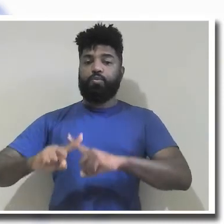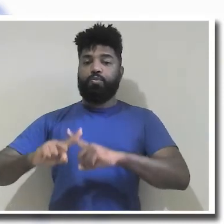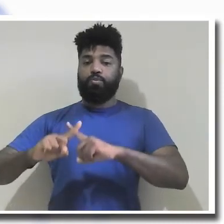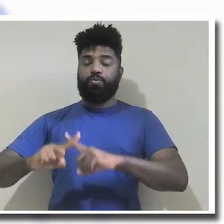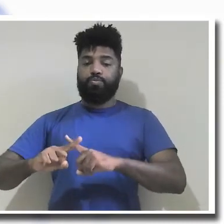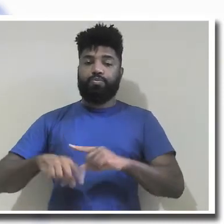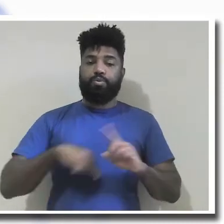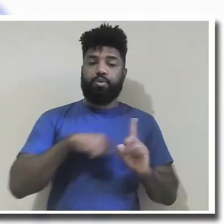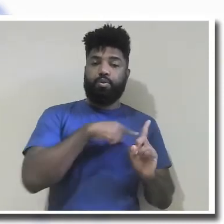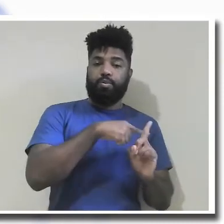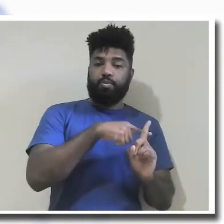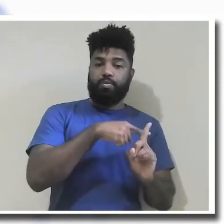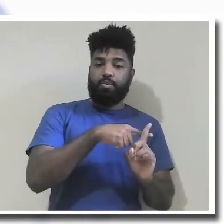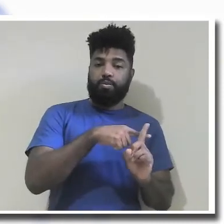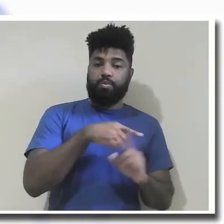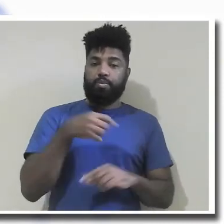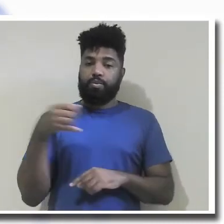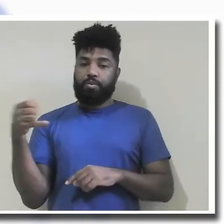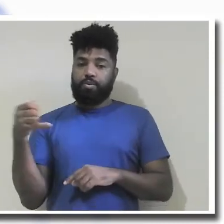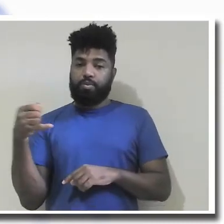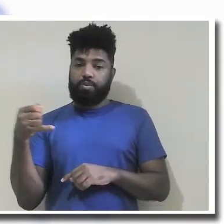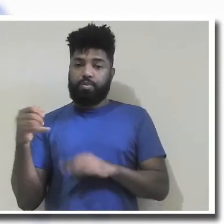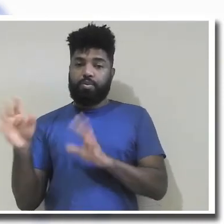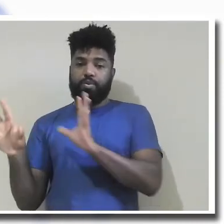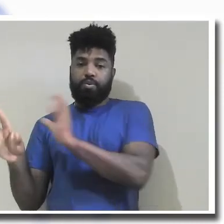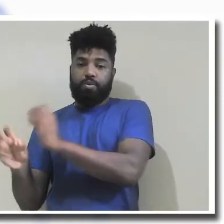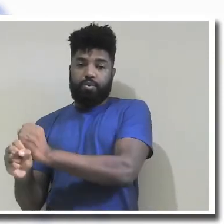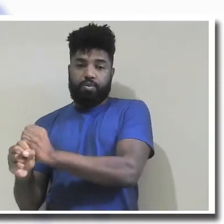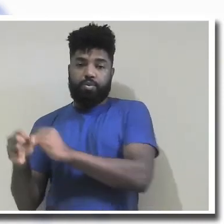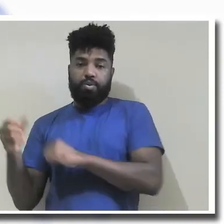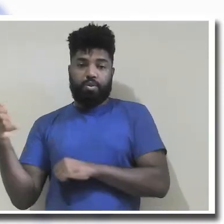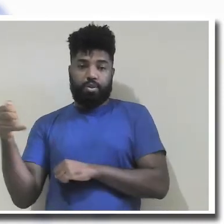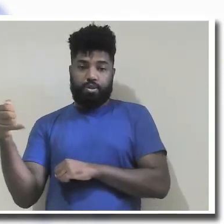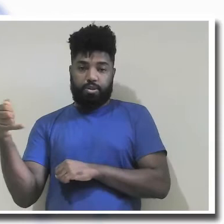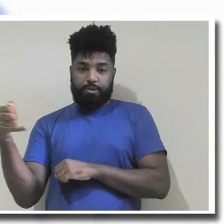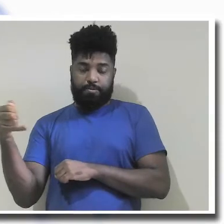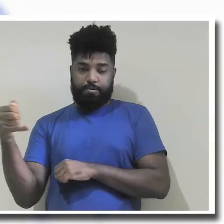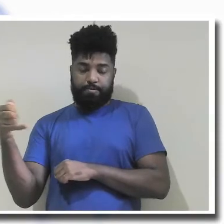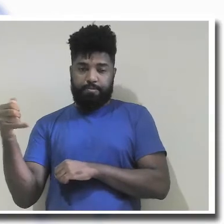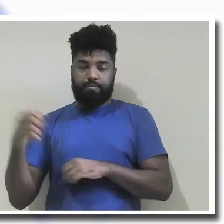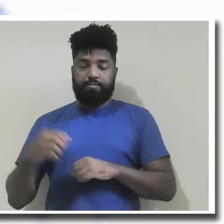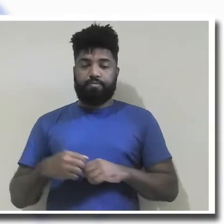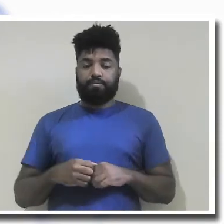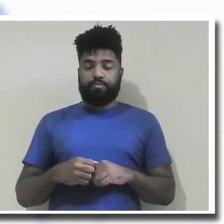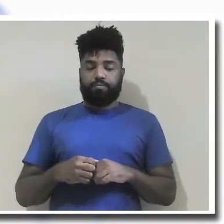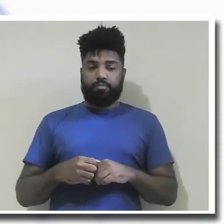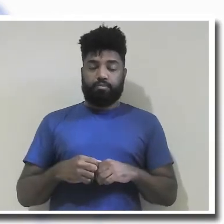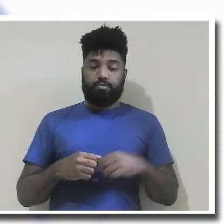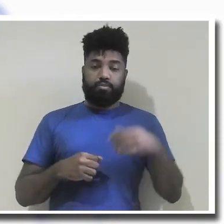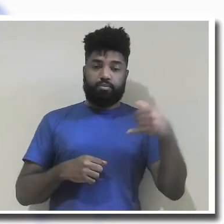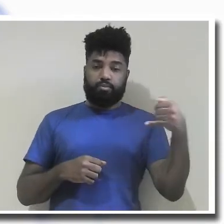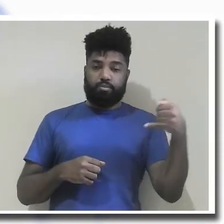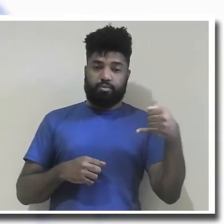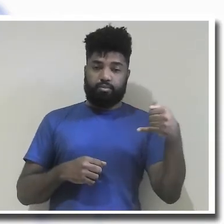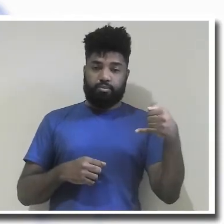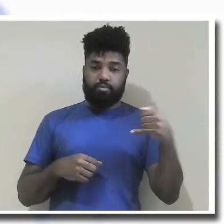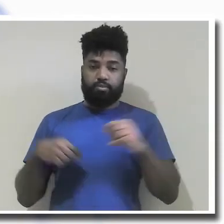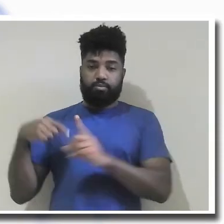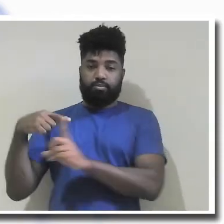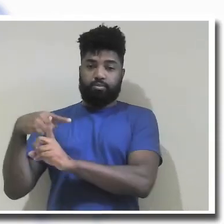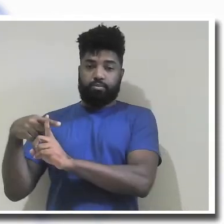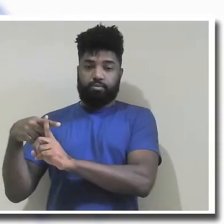positivo por um número negativo, o resultado é negativo. A multiplicação de um número negativo por um